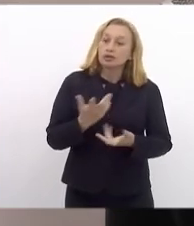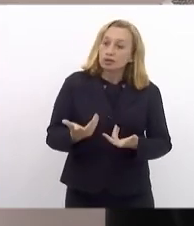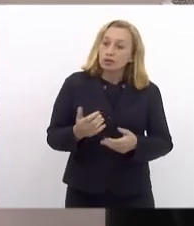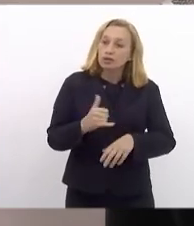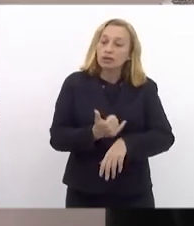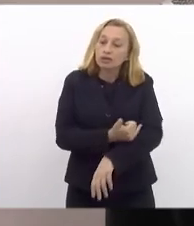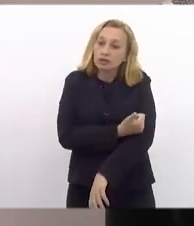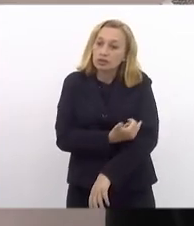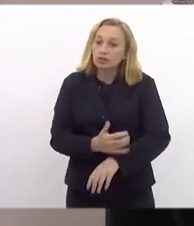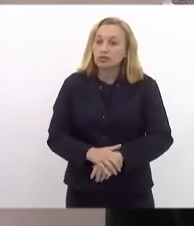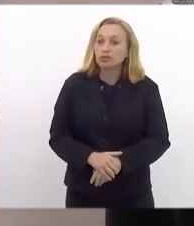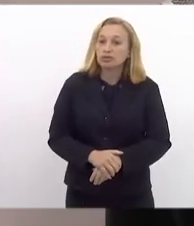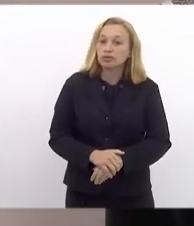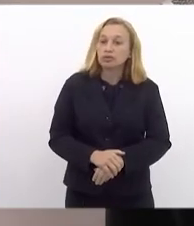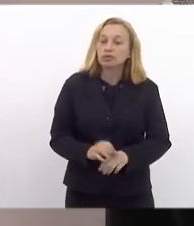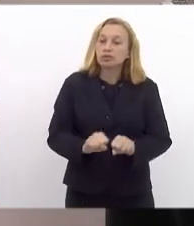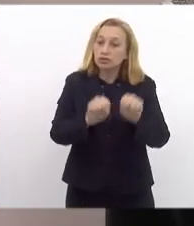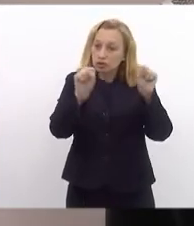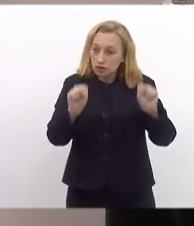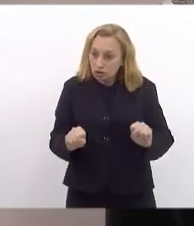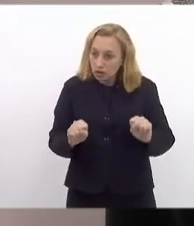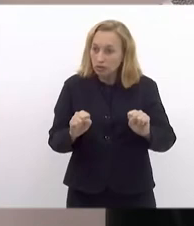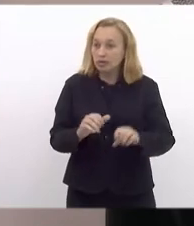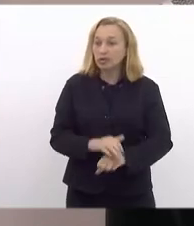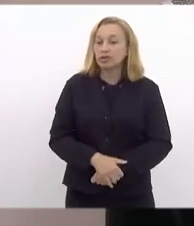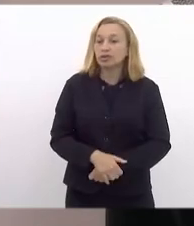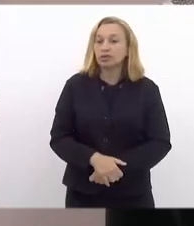era infraestrutura do sistema